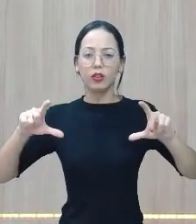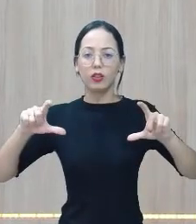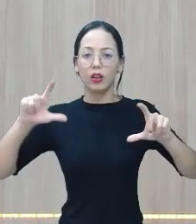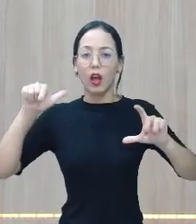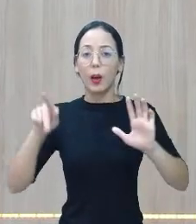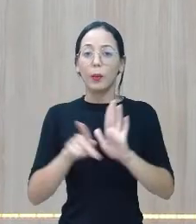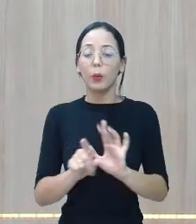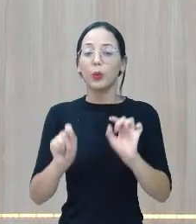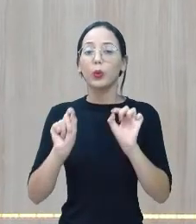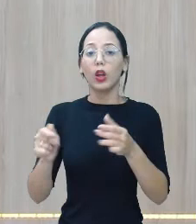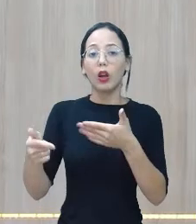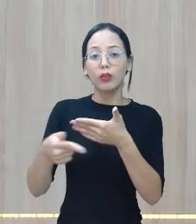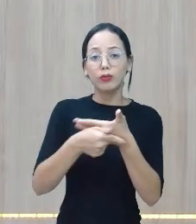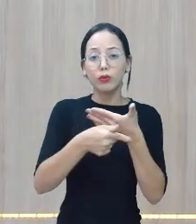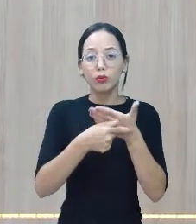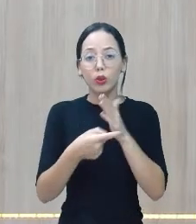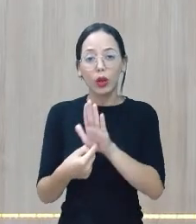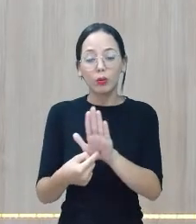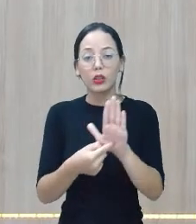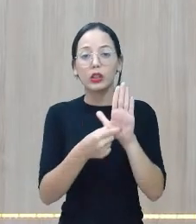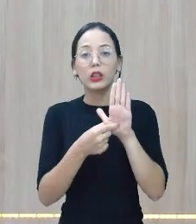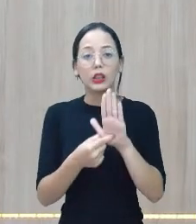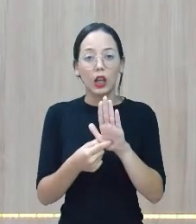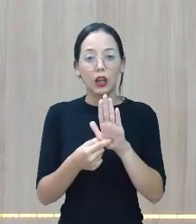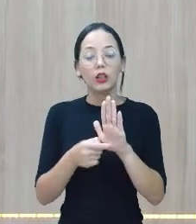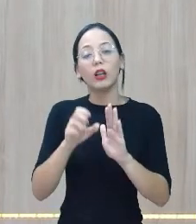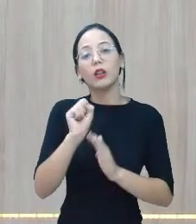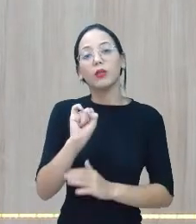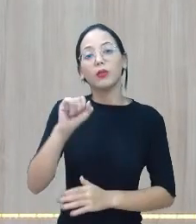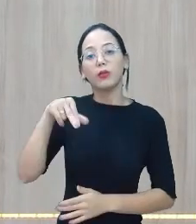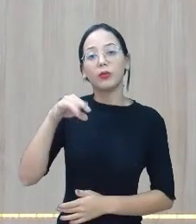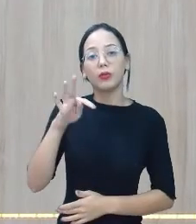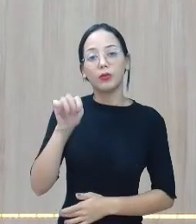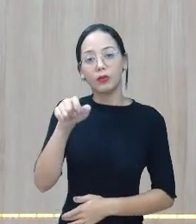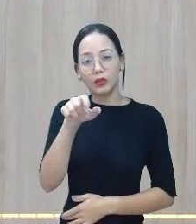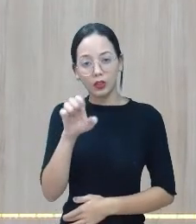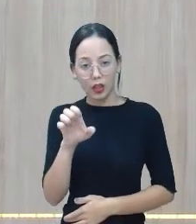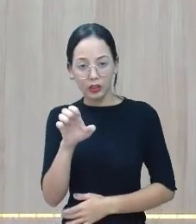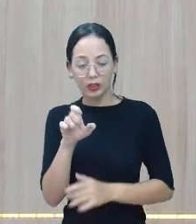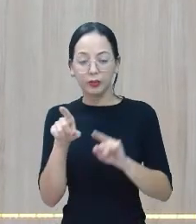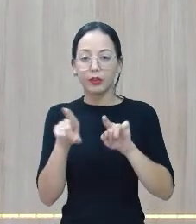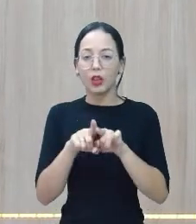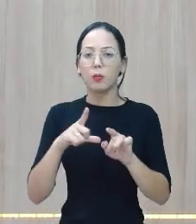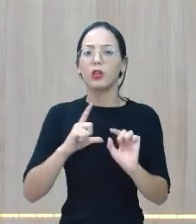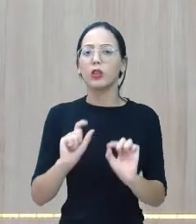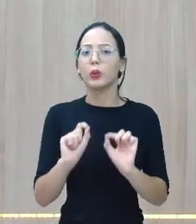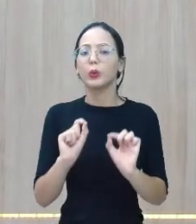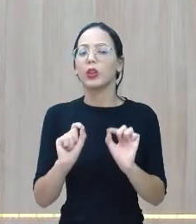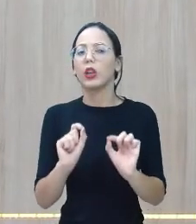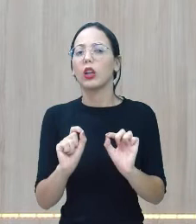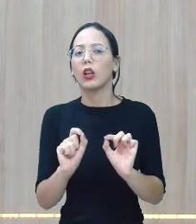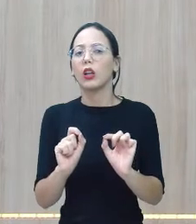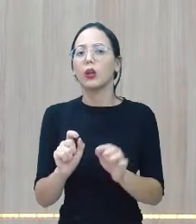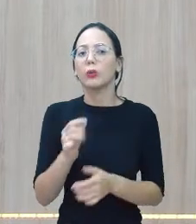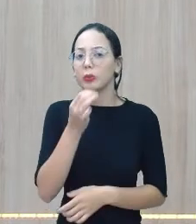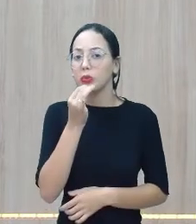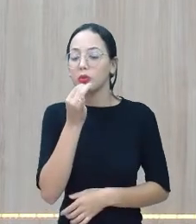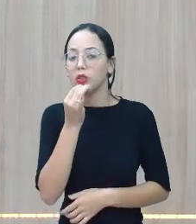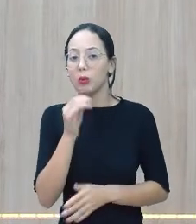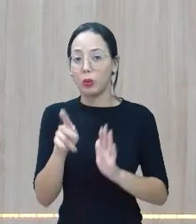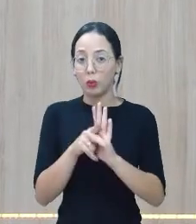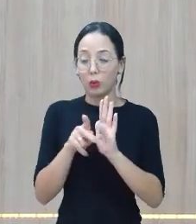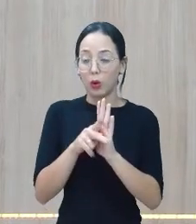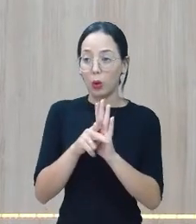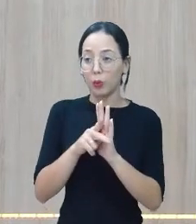a função é representada pela sintaxe. E aí, nós temos também a outra parte que